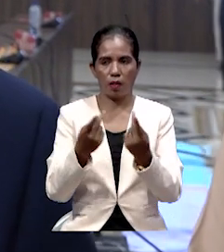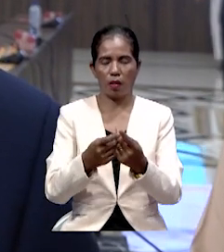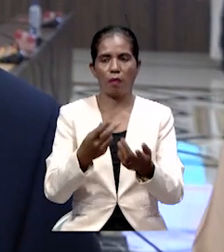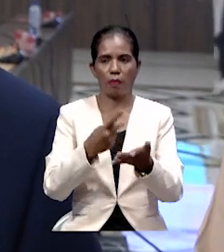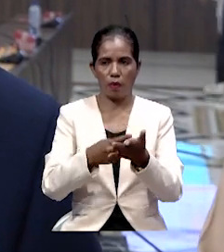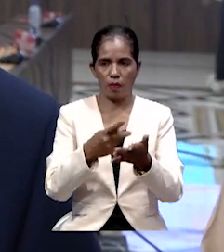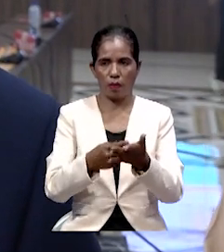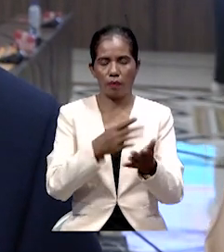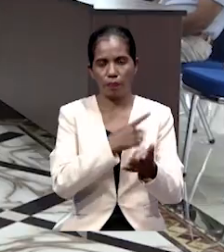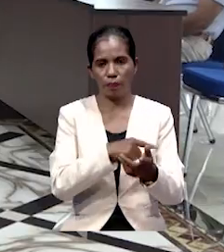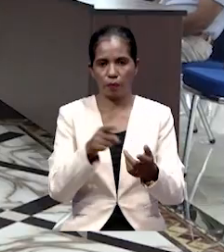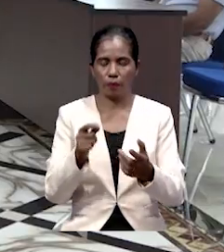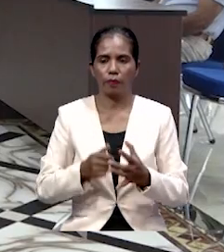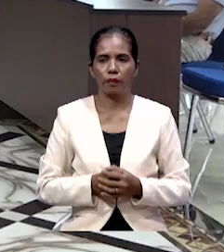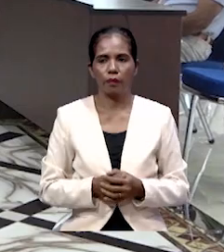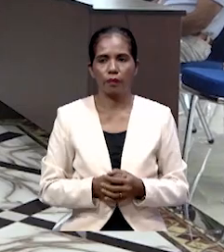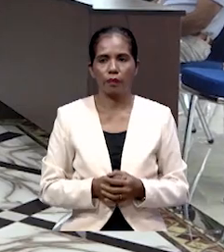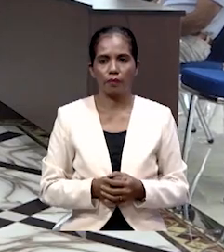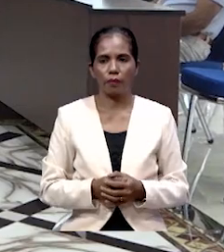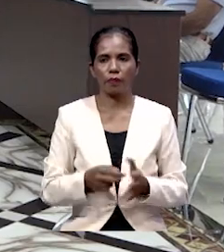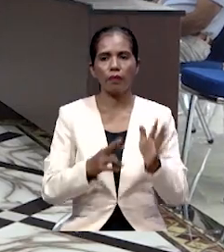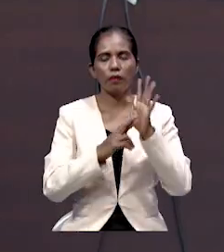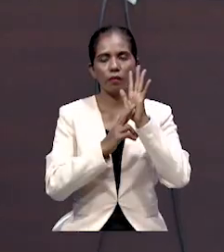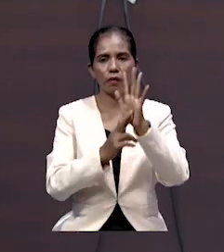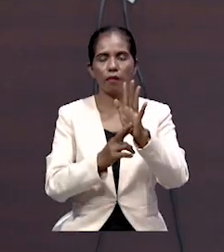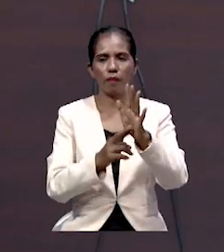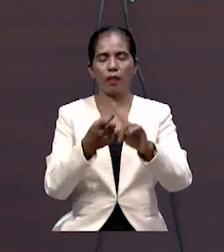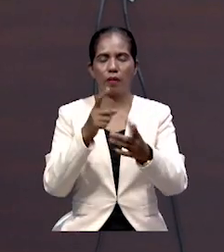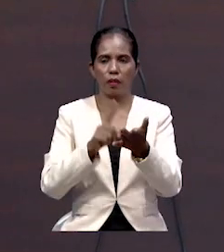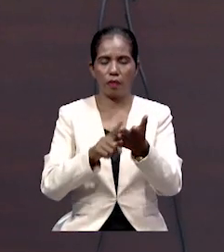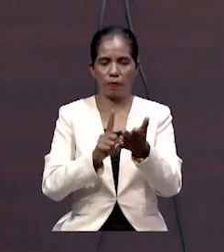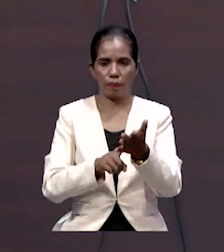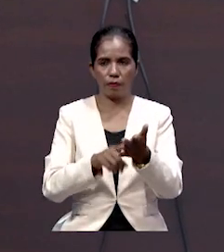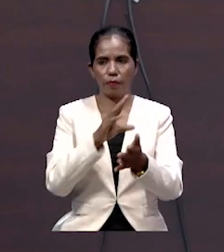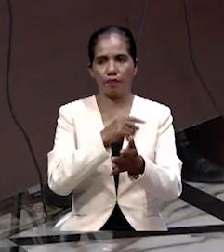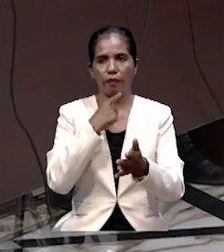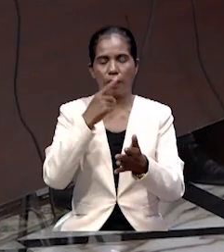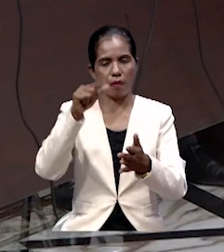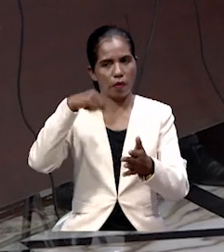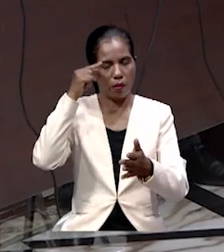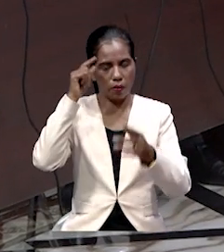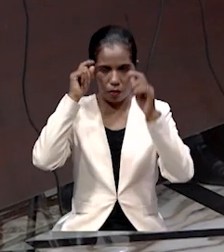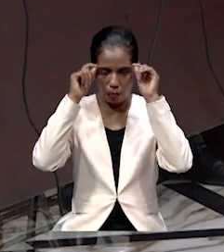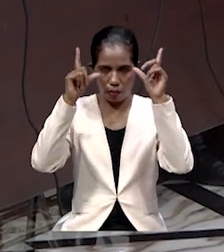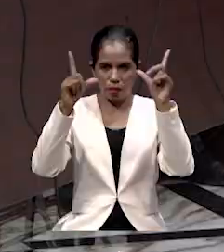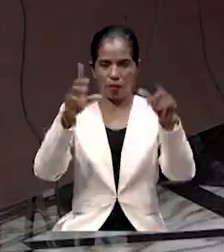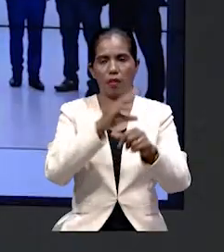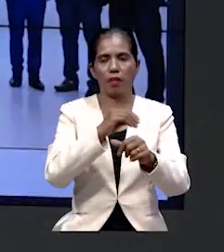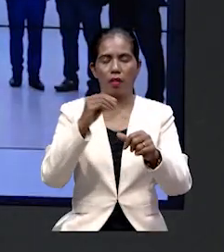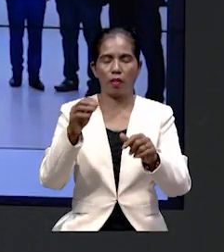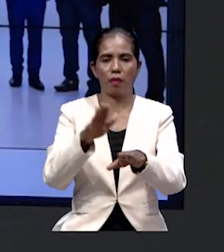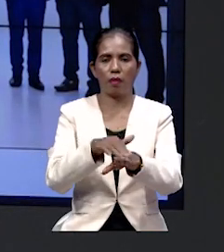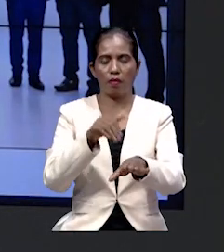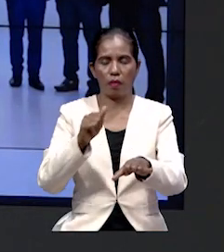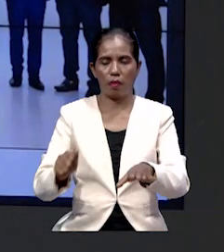ou orientação para investimento. Recomendação ou resultado de discussão, né? Sugere para o governo Timor-Leste. A tu convida a